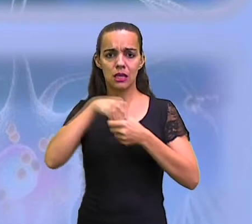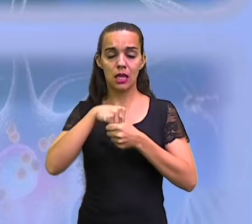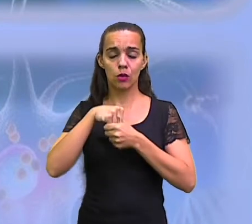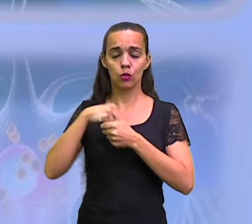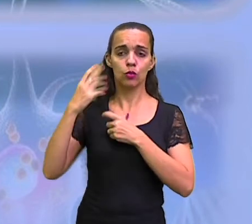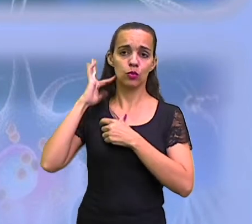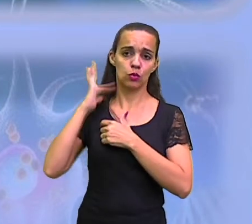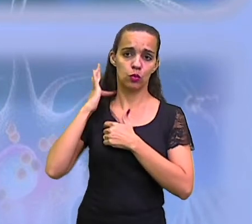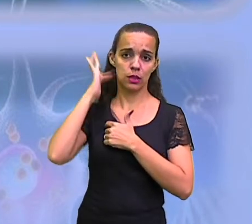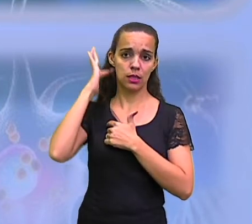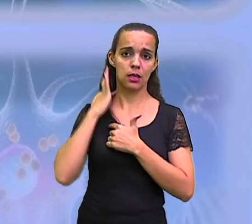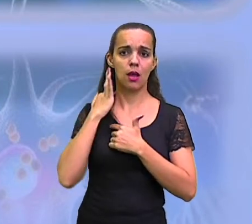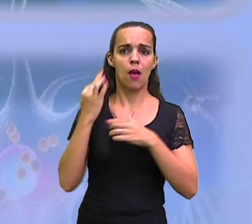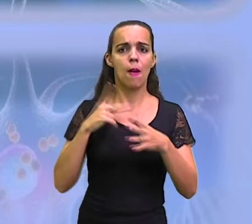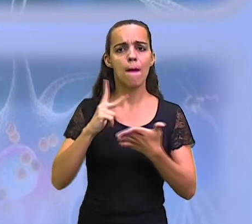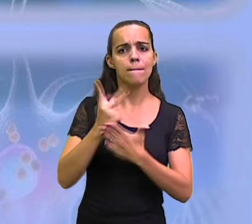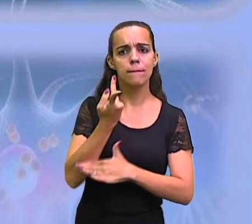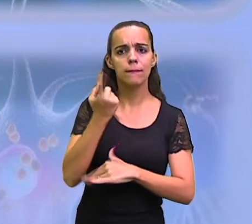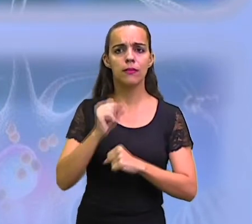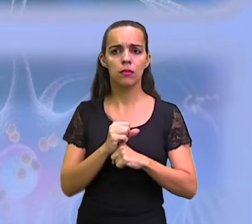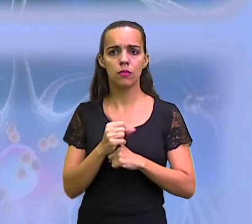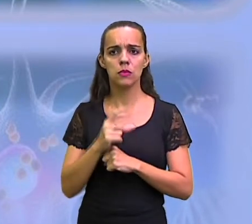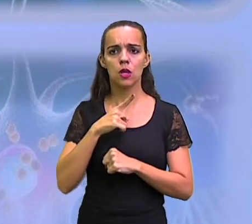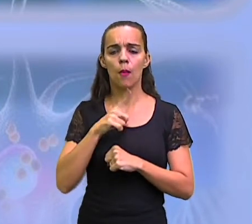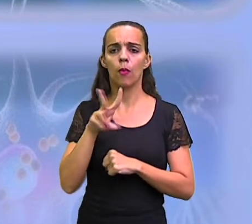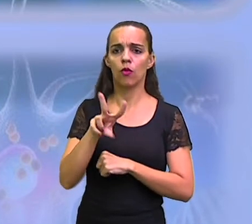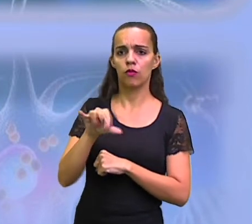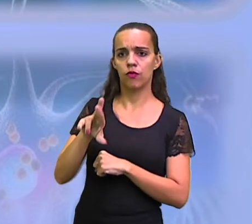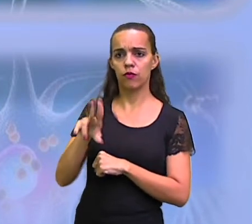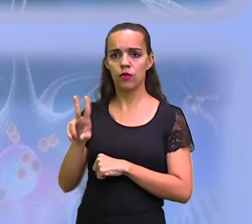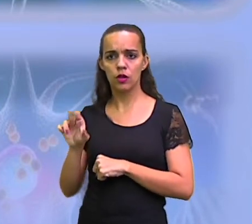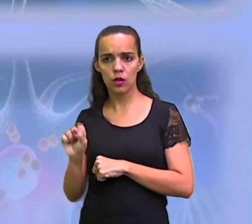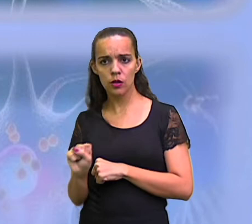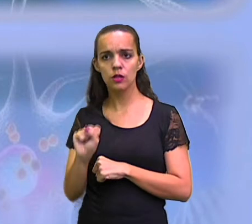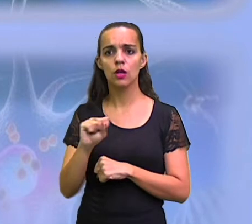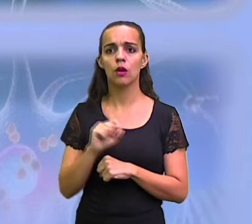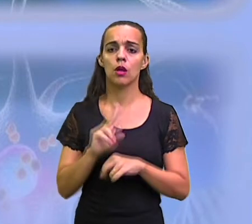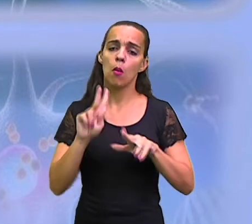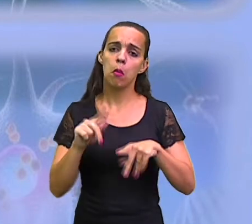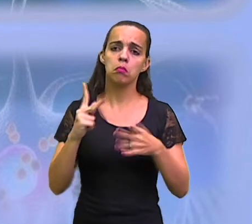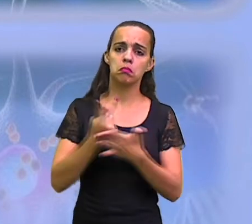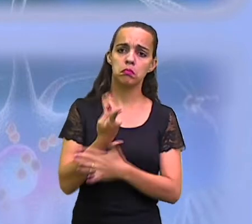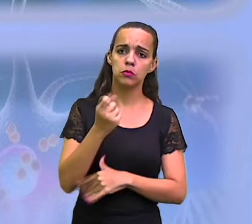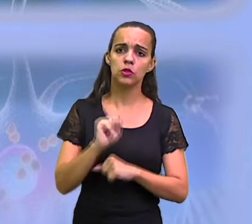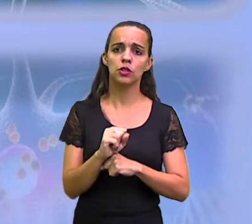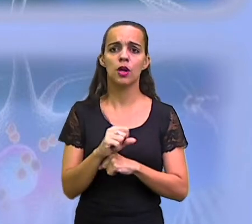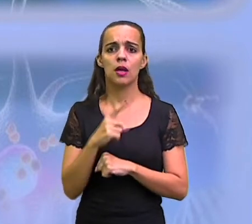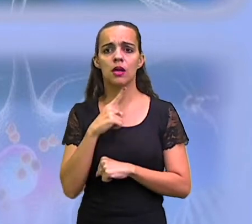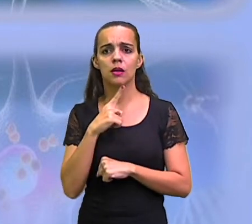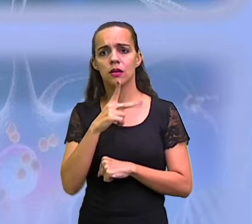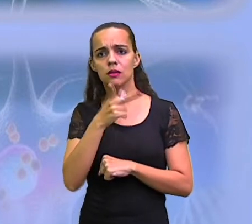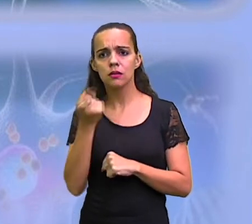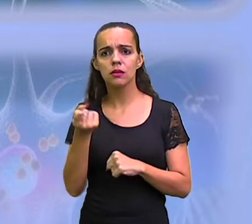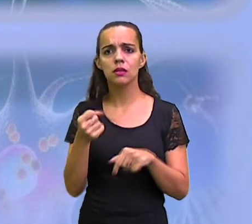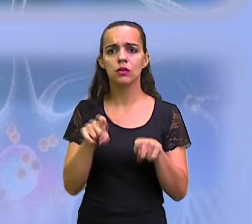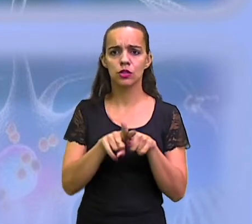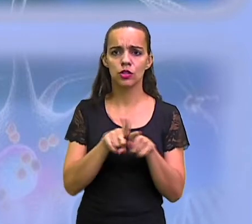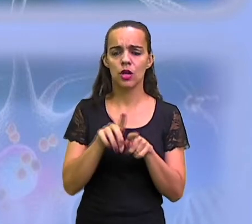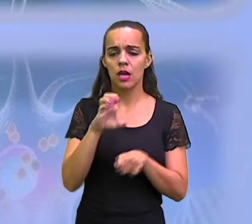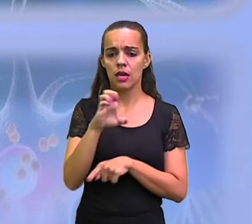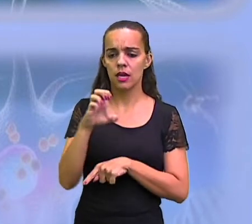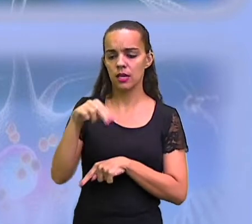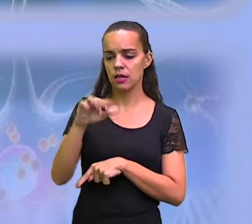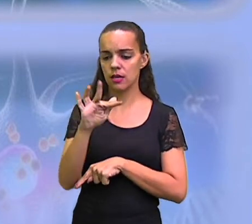sistema, então, podem ser causadas por vírus, né, que podem causar a meningite e a